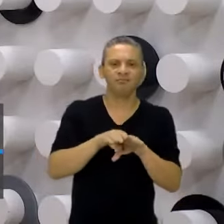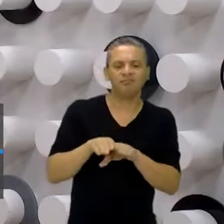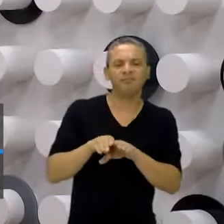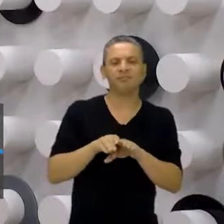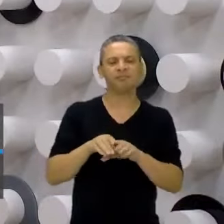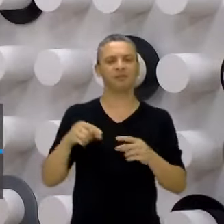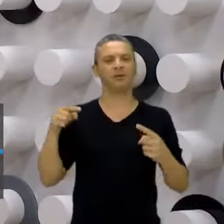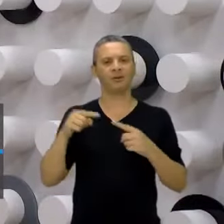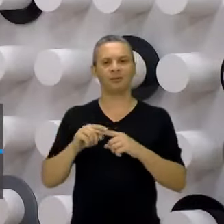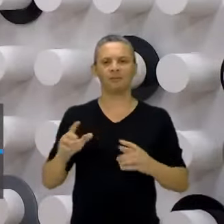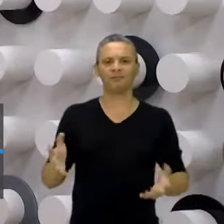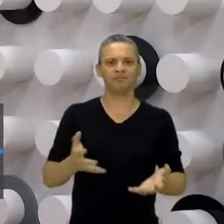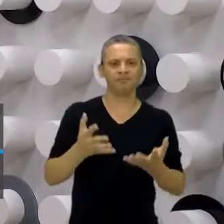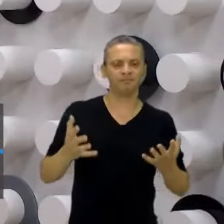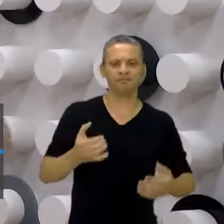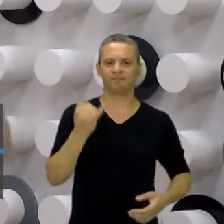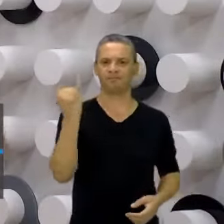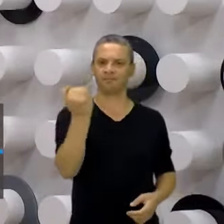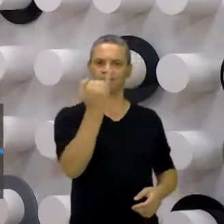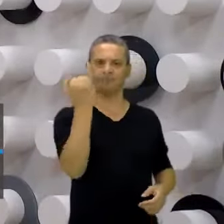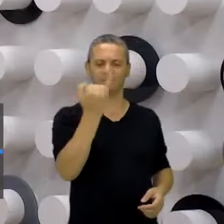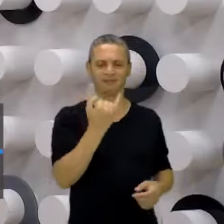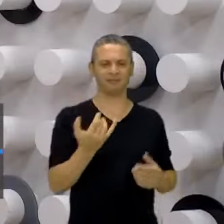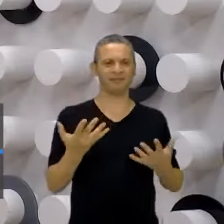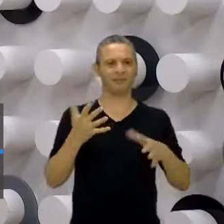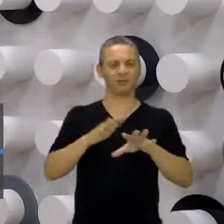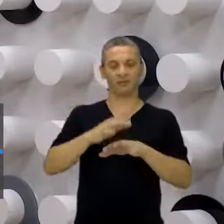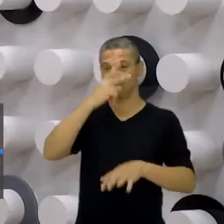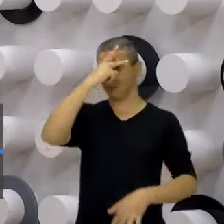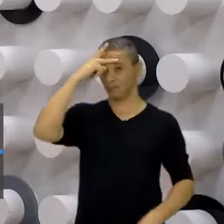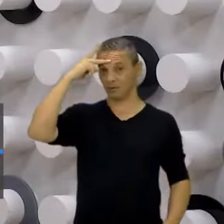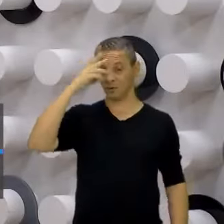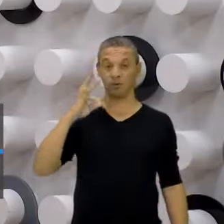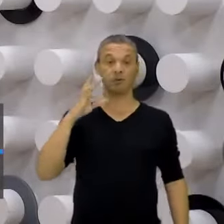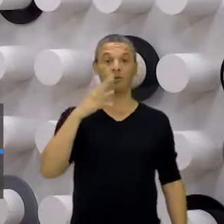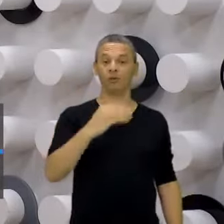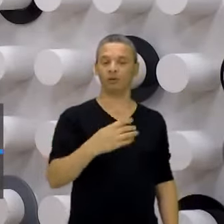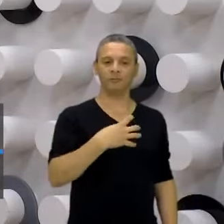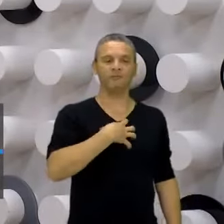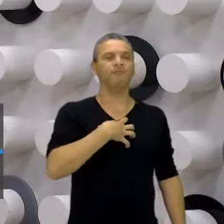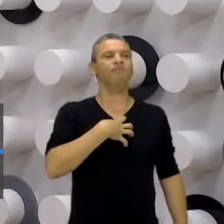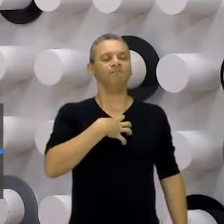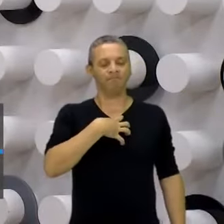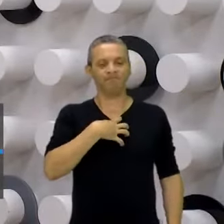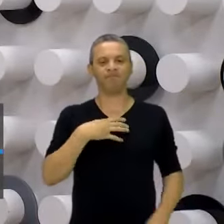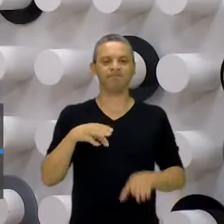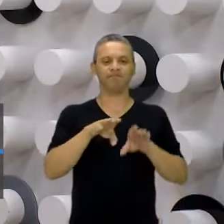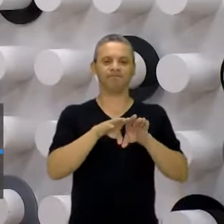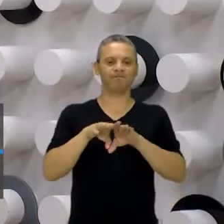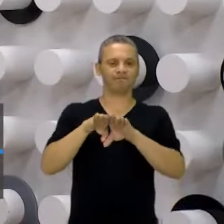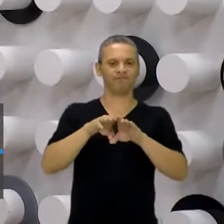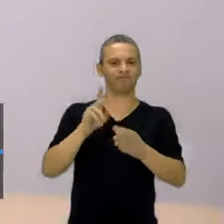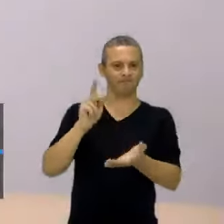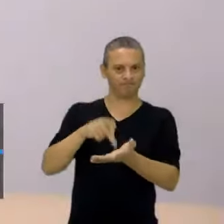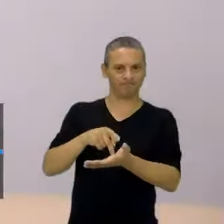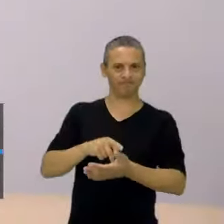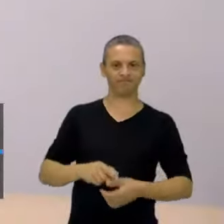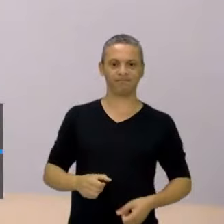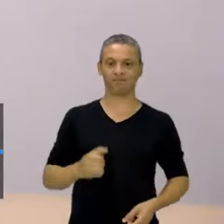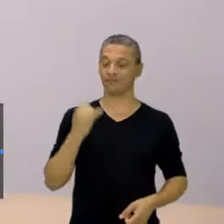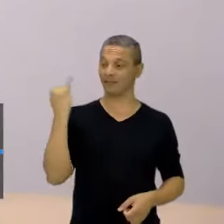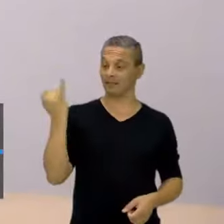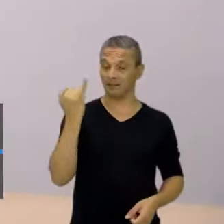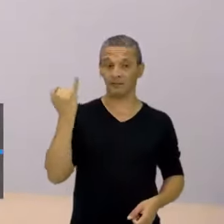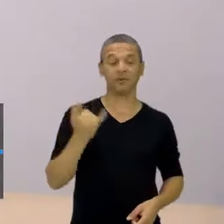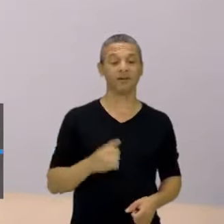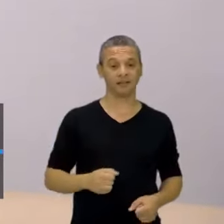ali a iniciativa aí social, né, a inclusão de todos e aí o sentimento de igualdade, né, professor Anderson? Exato. É sempre importante pensar